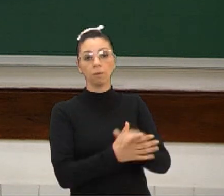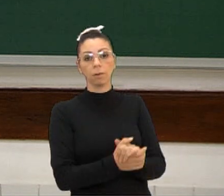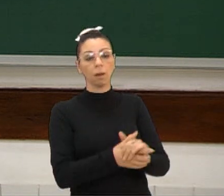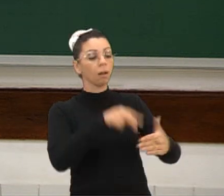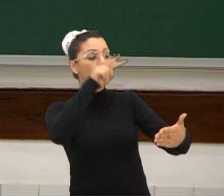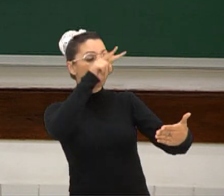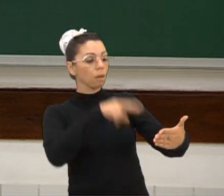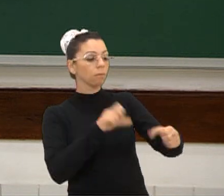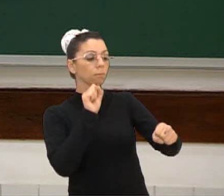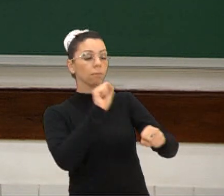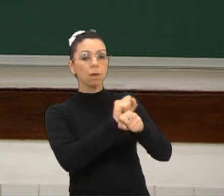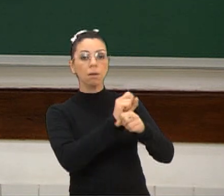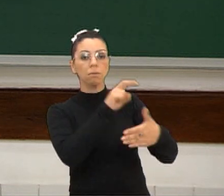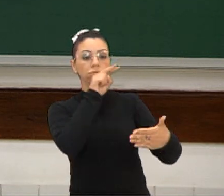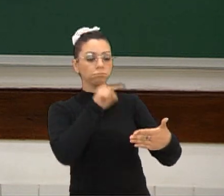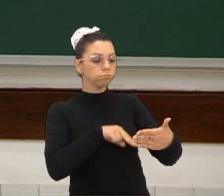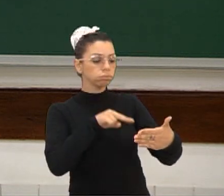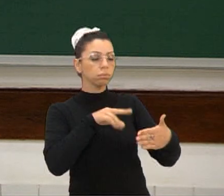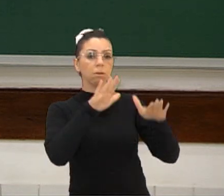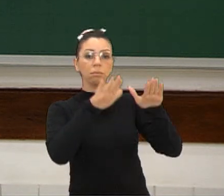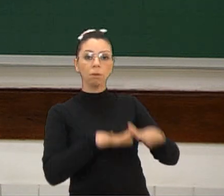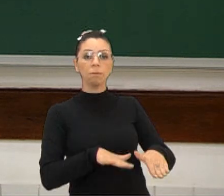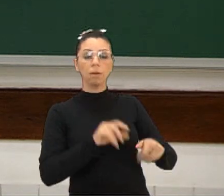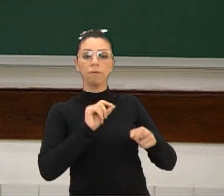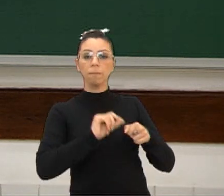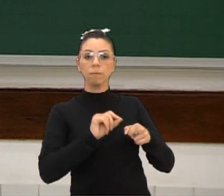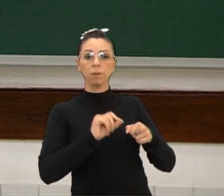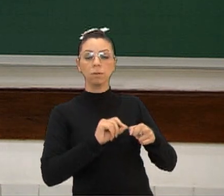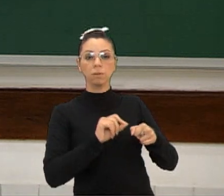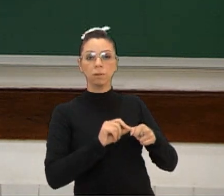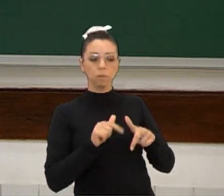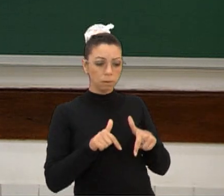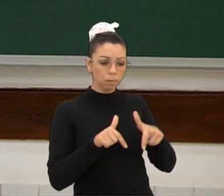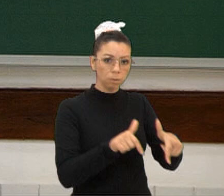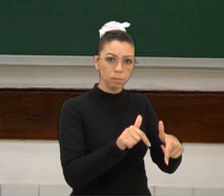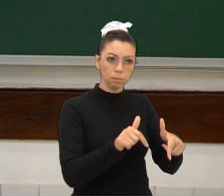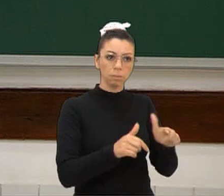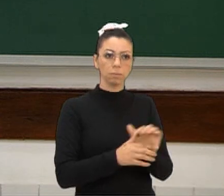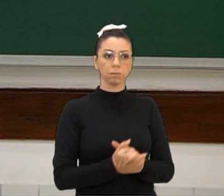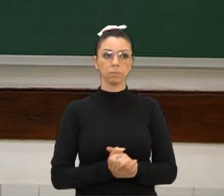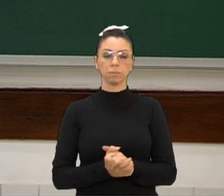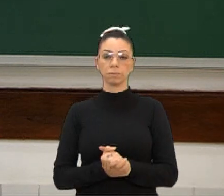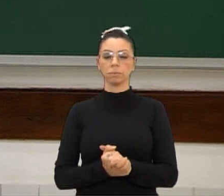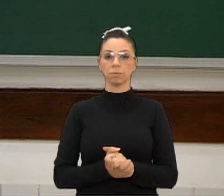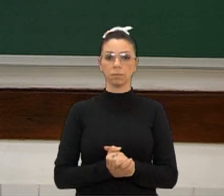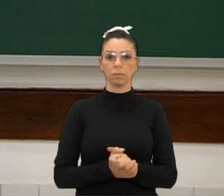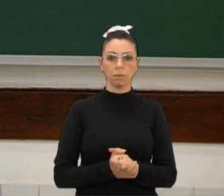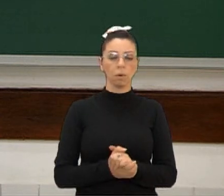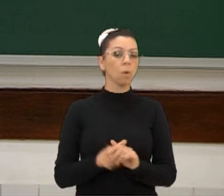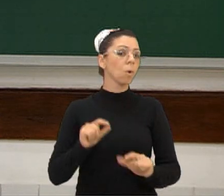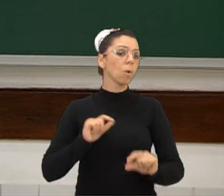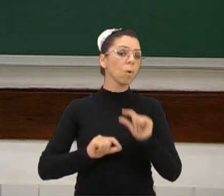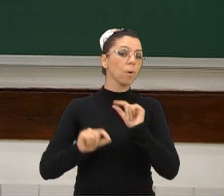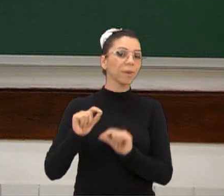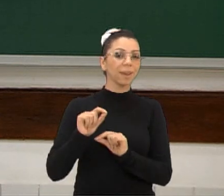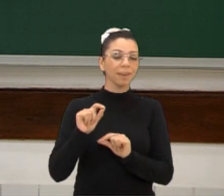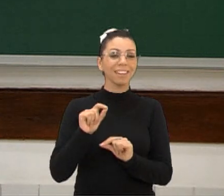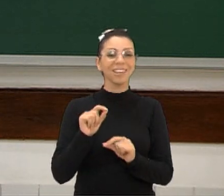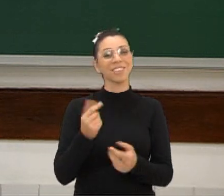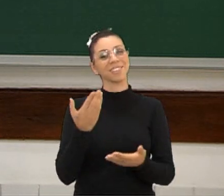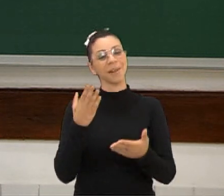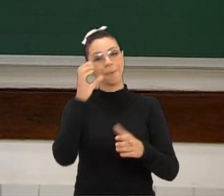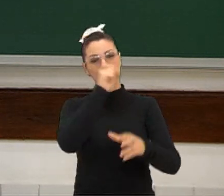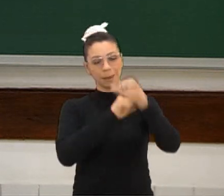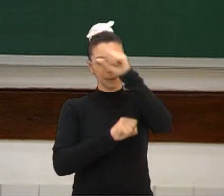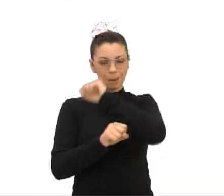está ali parado, lendo, ficar. Ele está fazendo essa ação. Só para a gente relembrar o que nós vimos hoje,